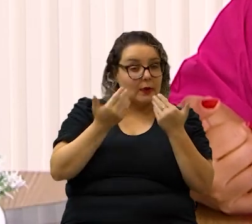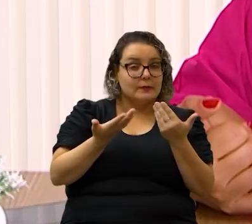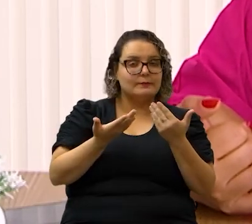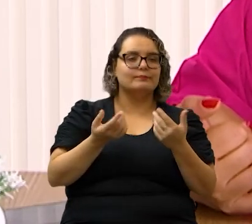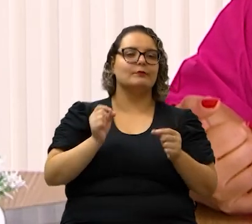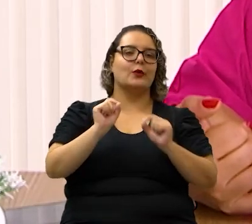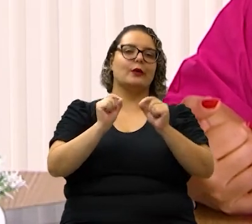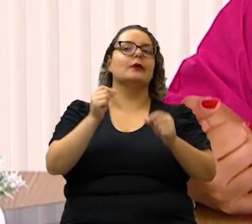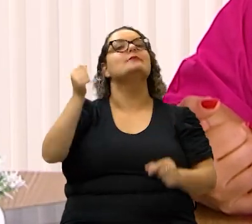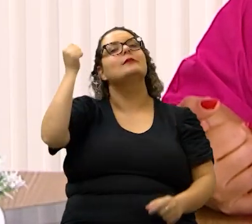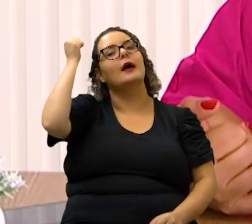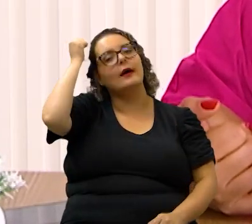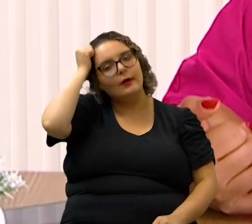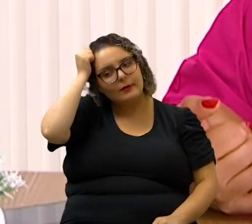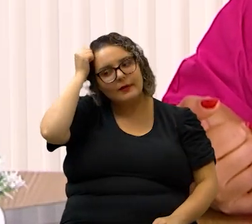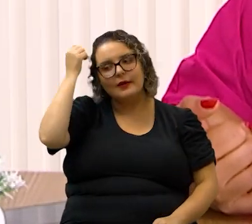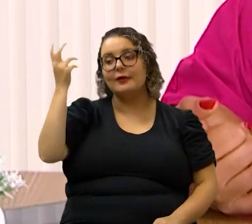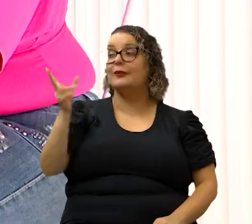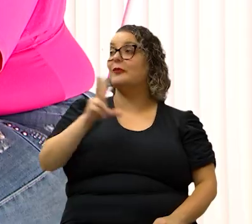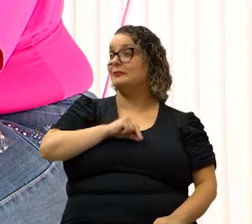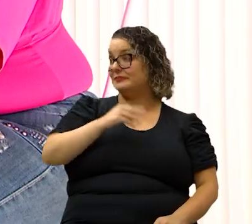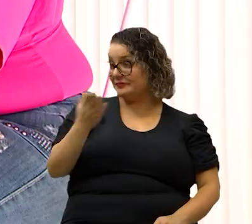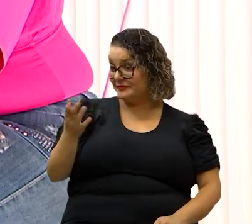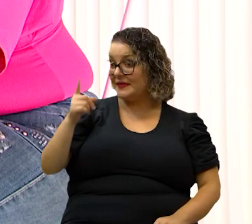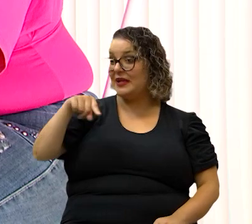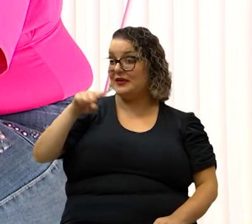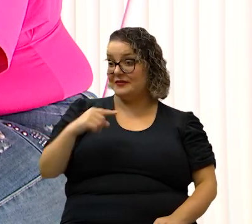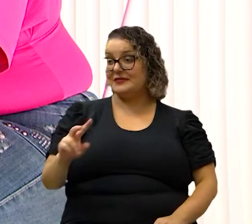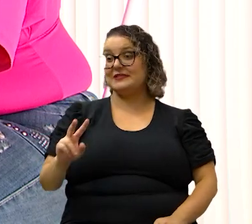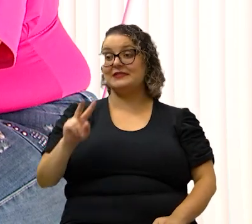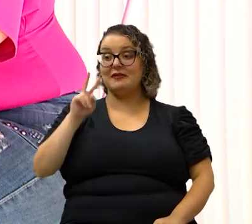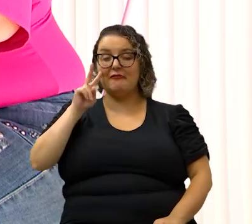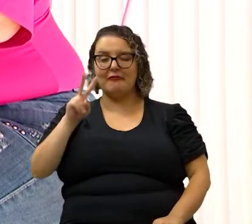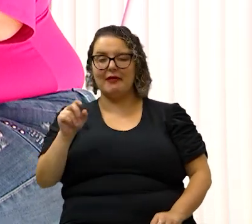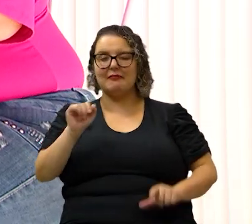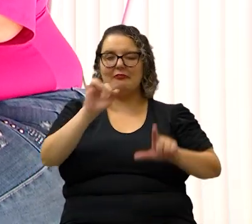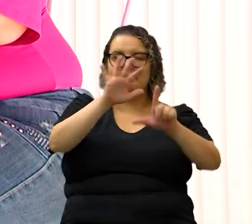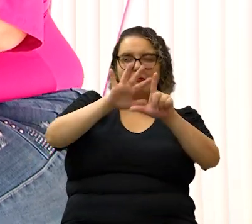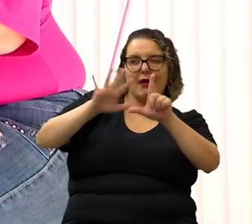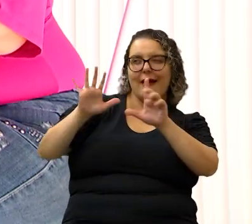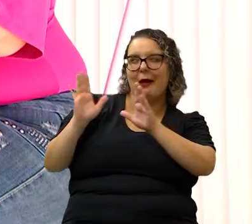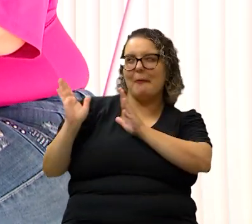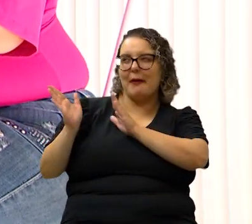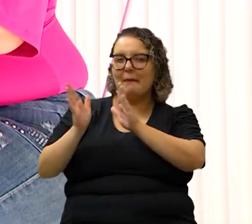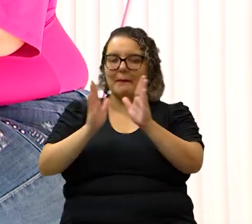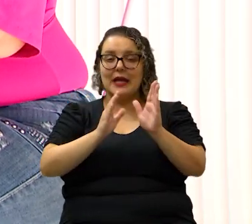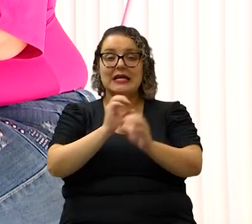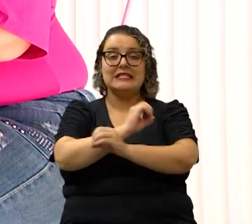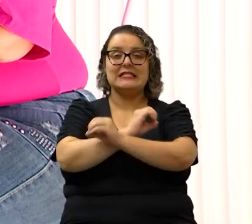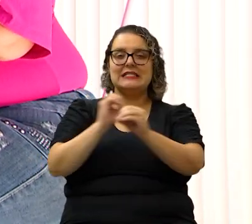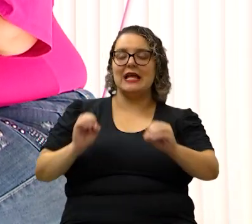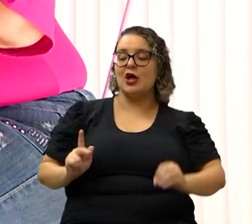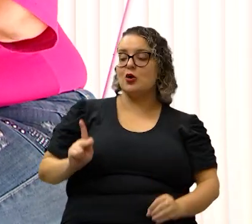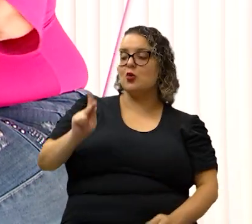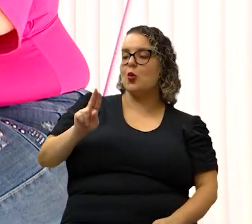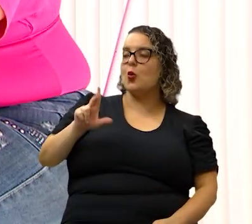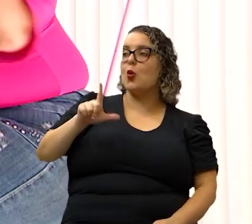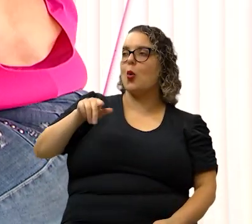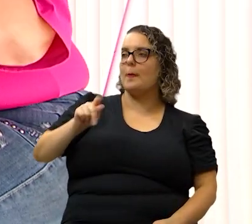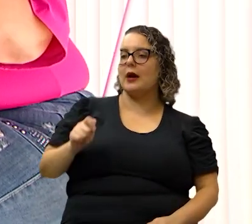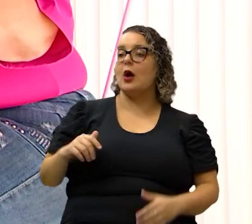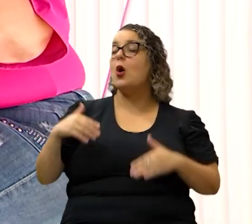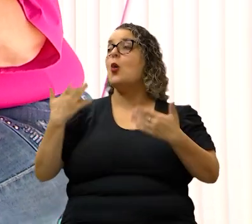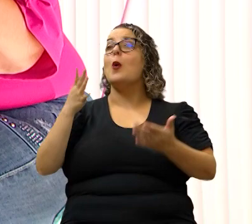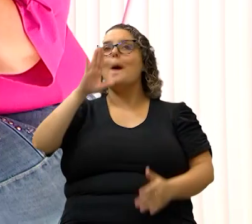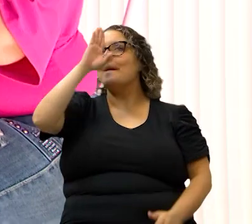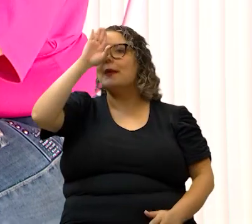você vai lá, você come e gera o quê? Culpa. Gente, ó, inclusive vocês devem estar vendo imagens aí desse zero culpa. Qual é